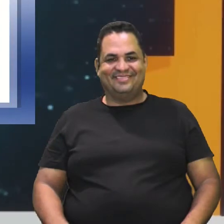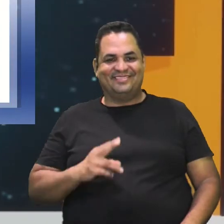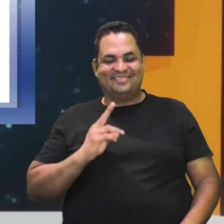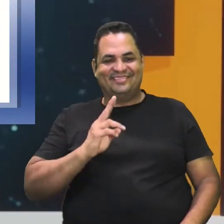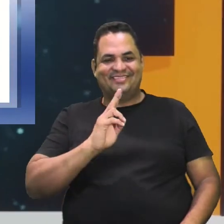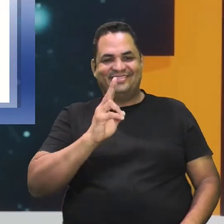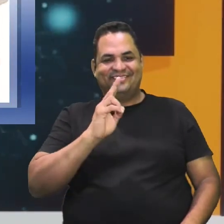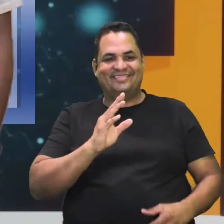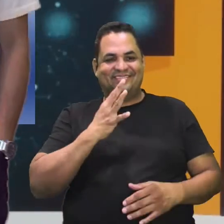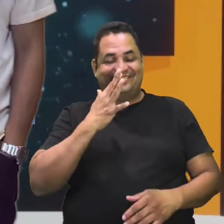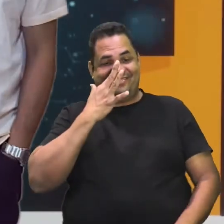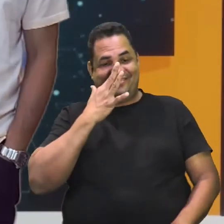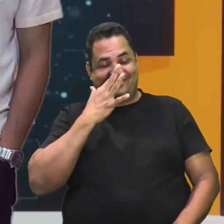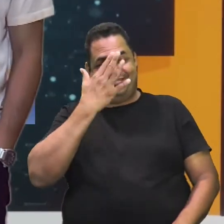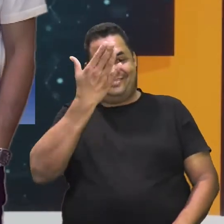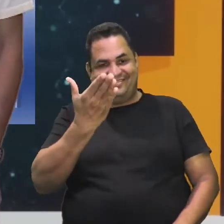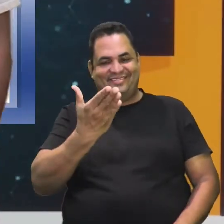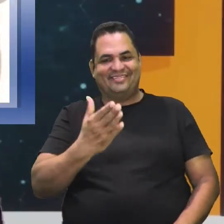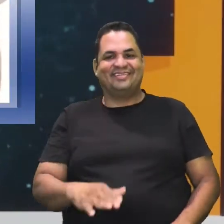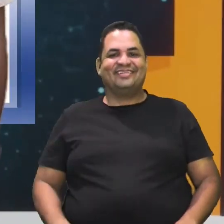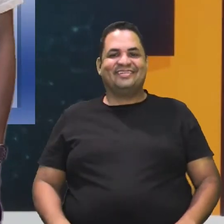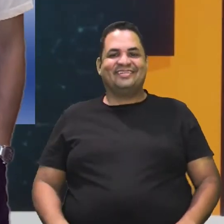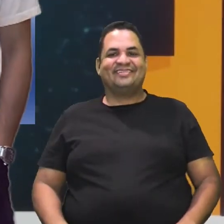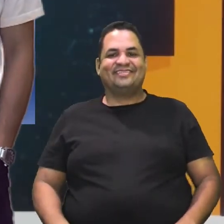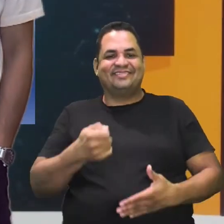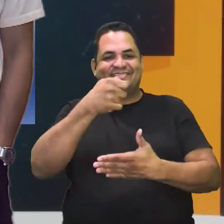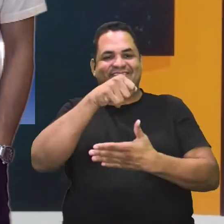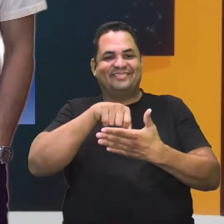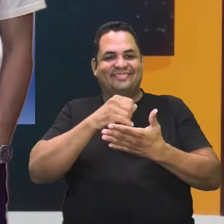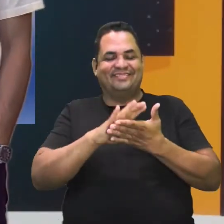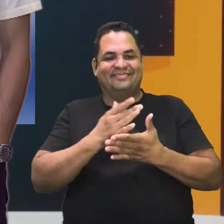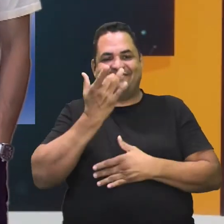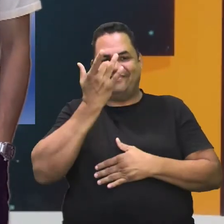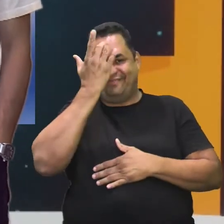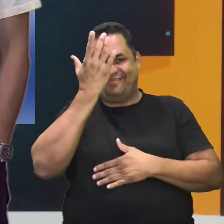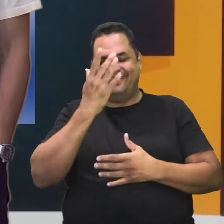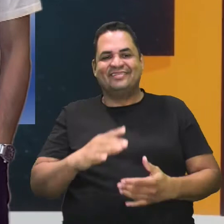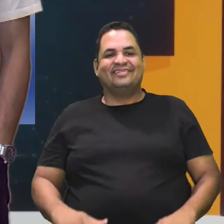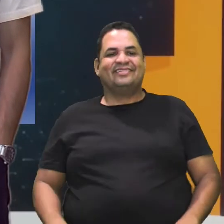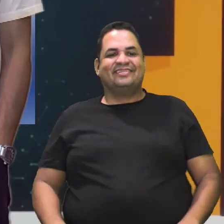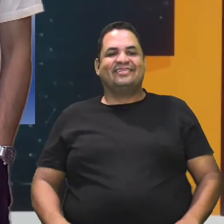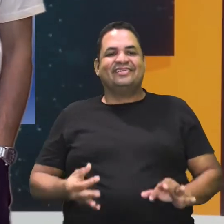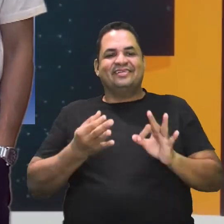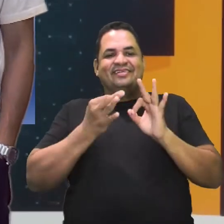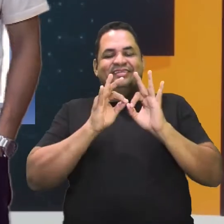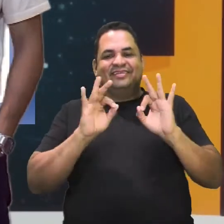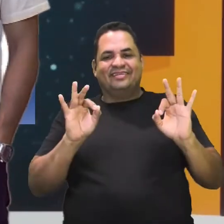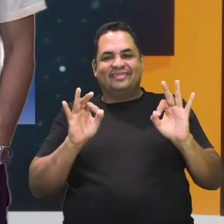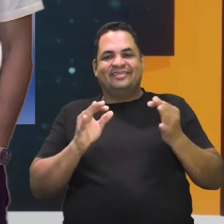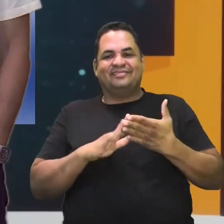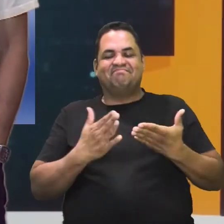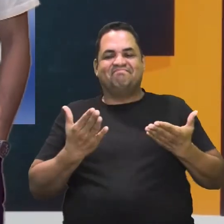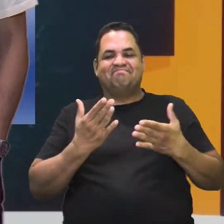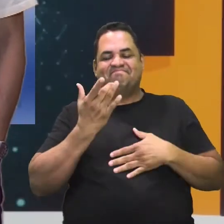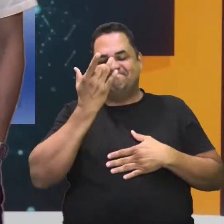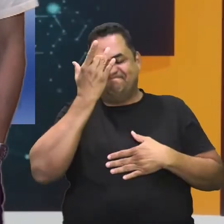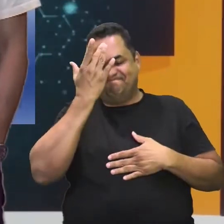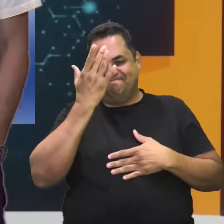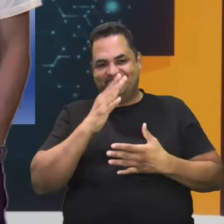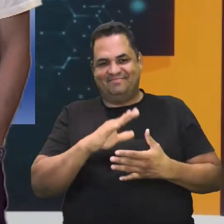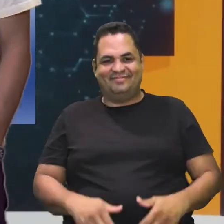e continue nos assistindo. Vamos às correções. Fácil. Simplesinho. Mamão com açúcar, Mamão com açúcar.